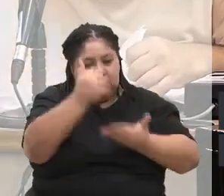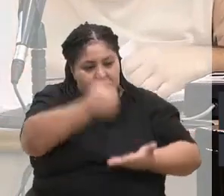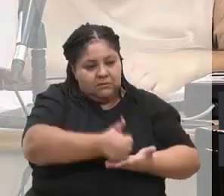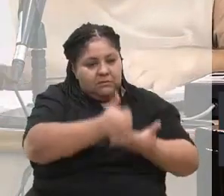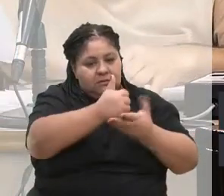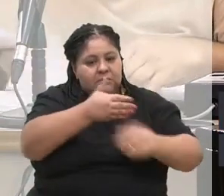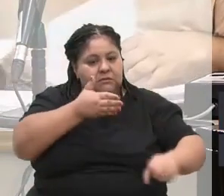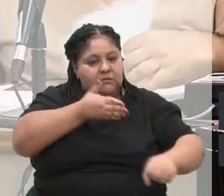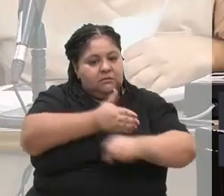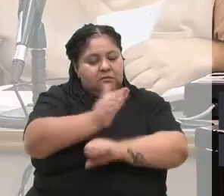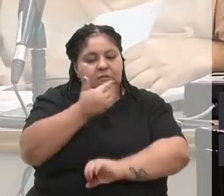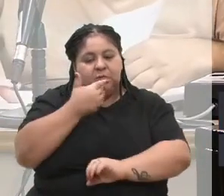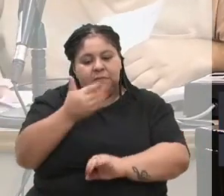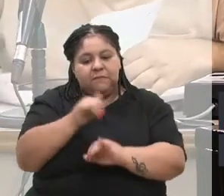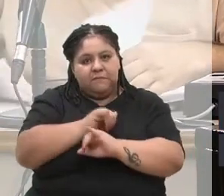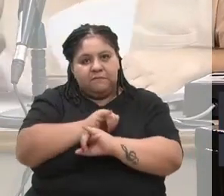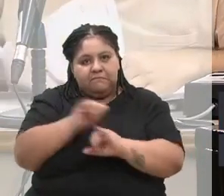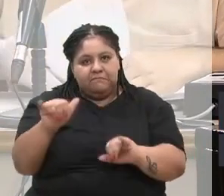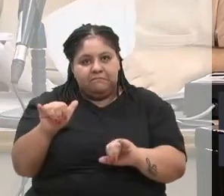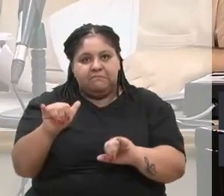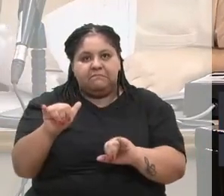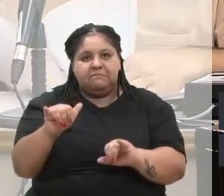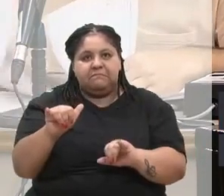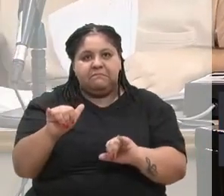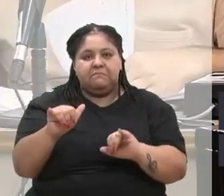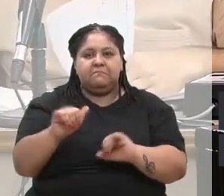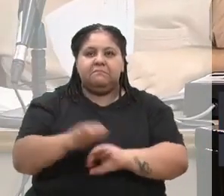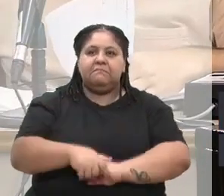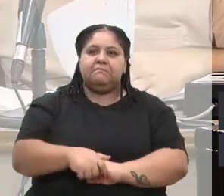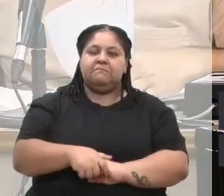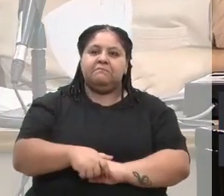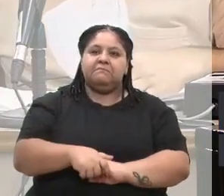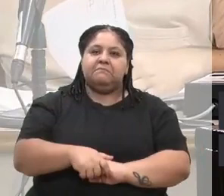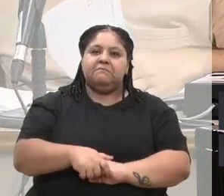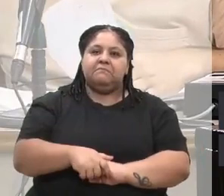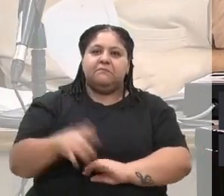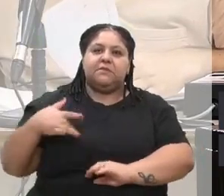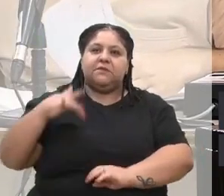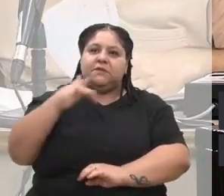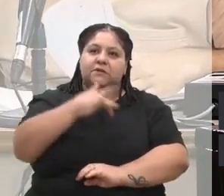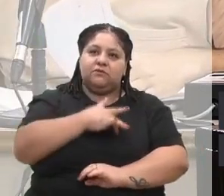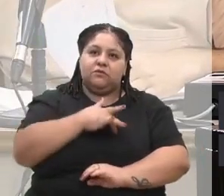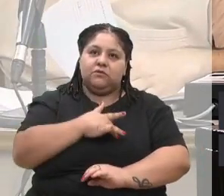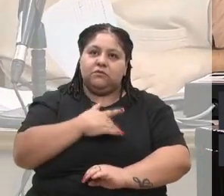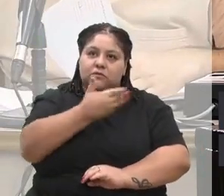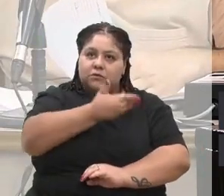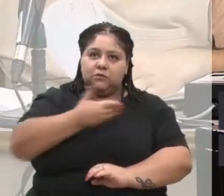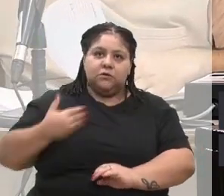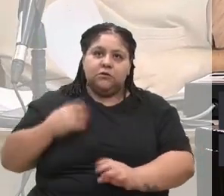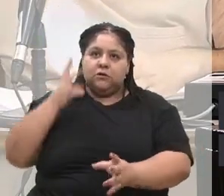aprovar esse pedido de informações referente à saúde pública animal